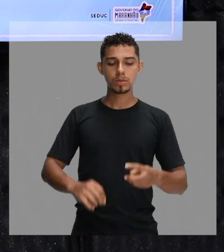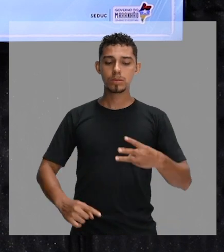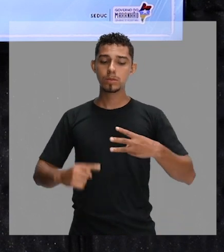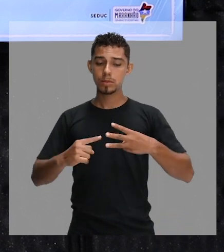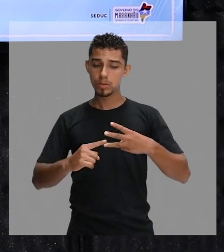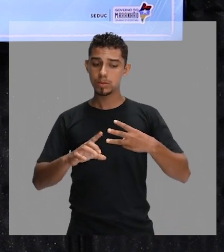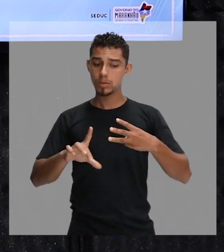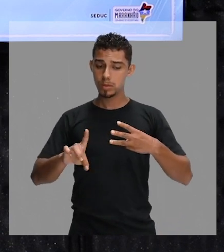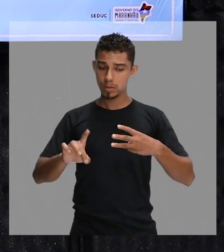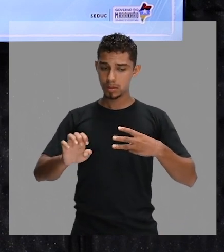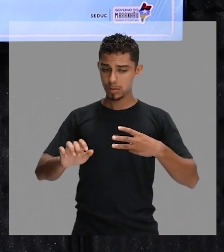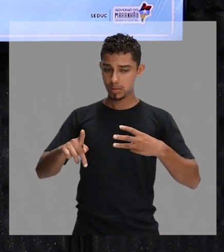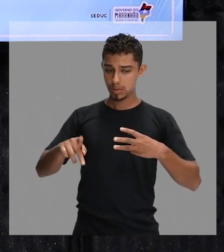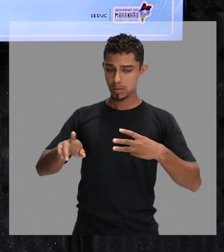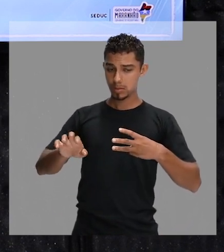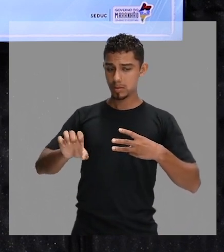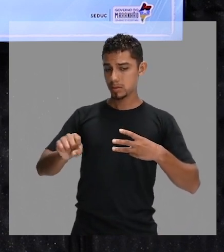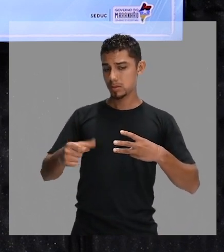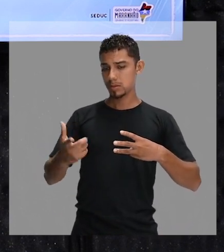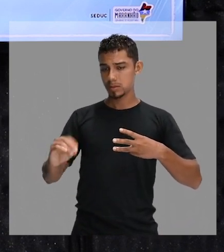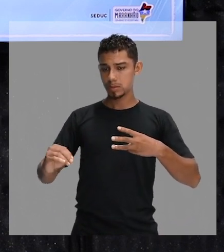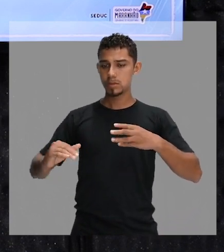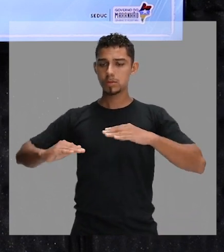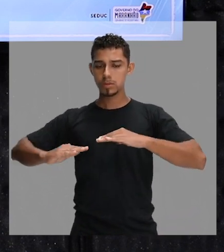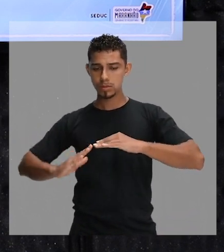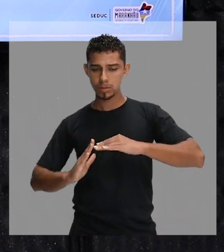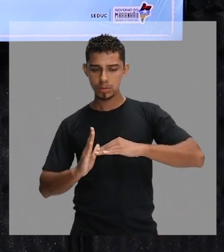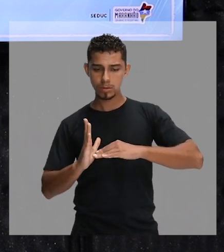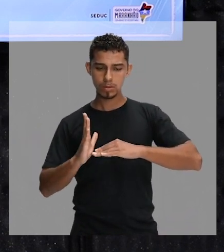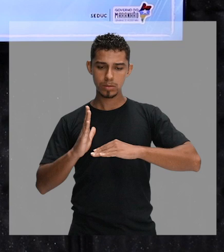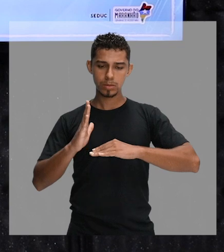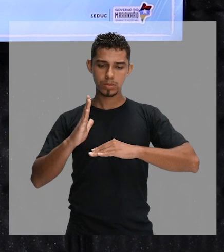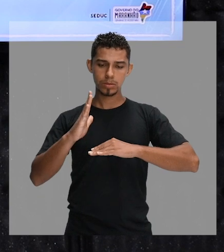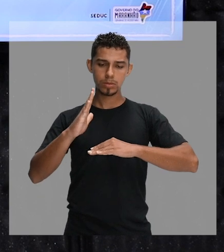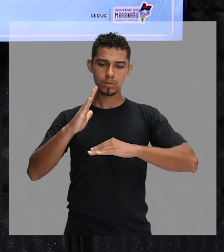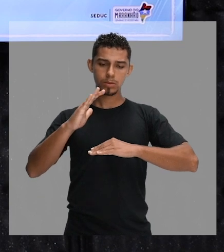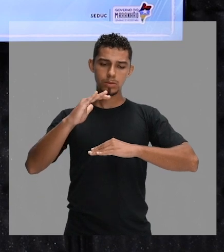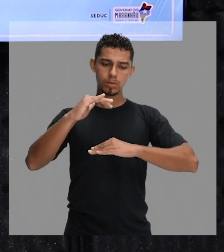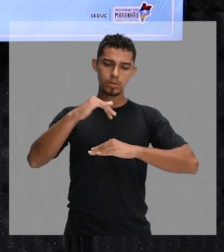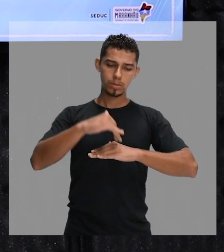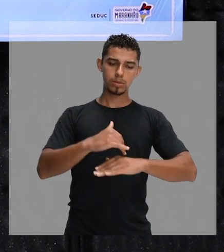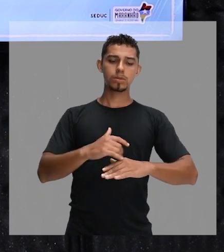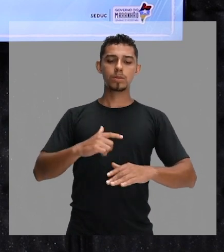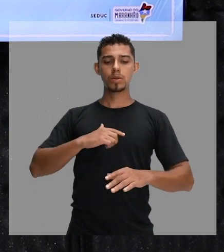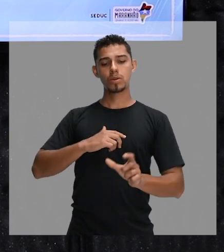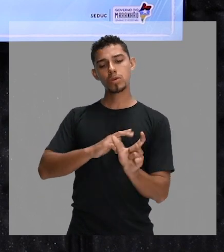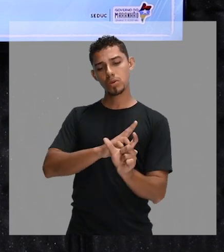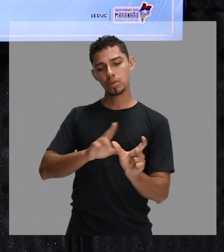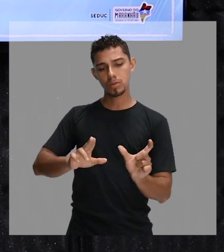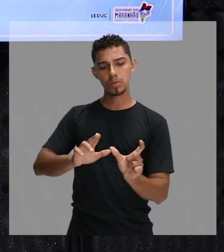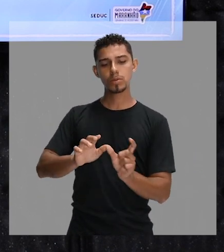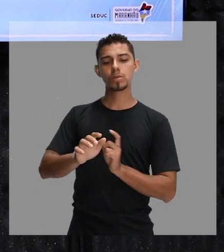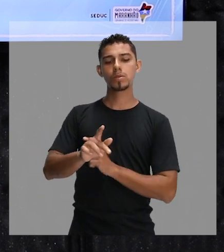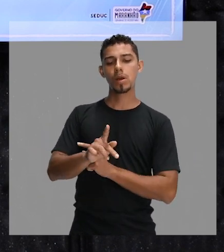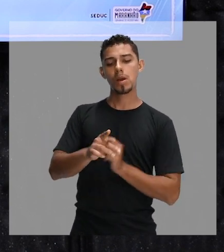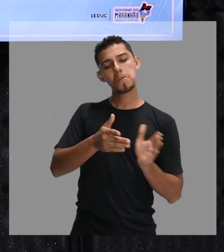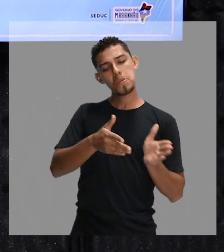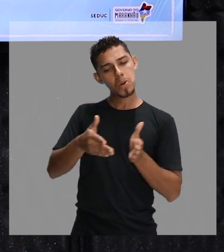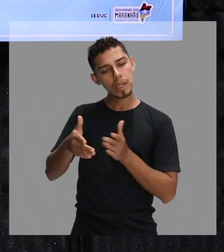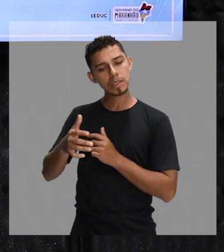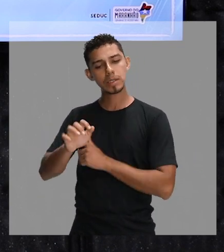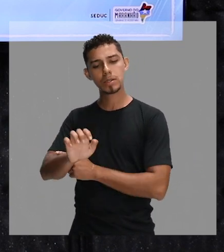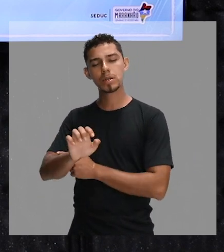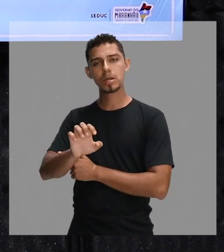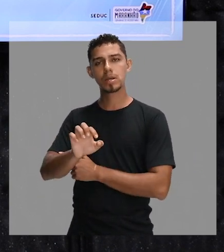superfícies com suaves inclinações, onde predominam os processos de erosão, assim como nos